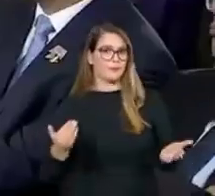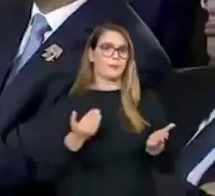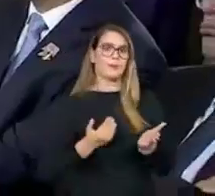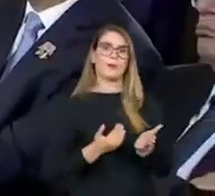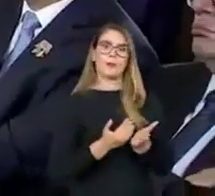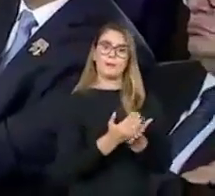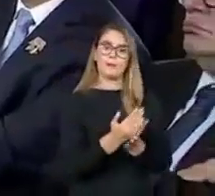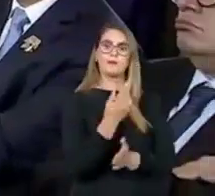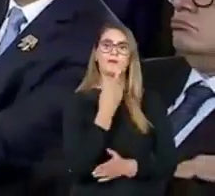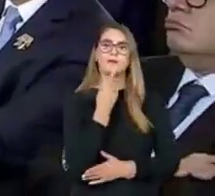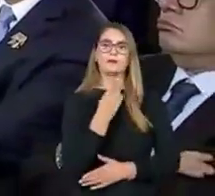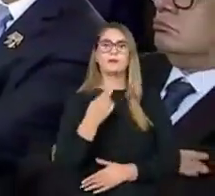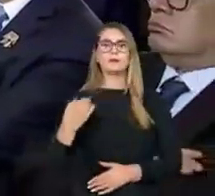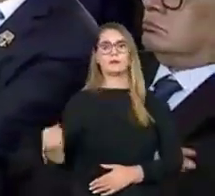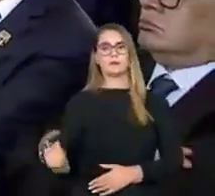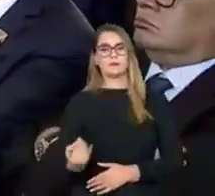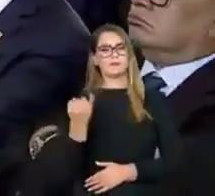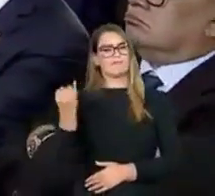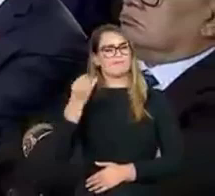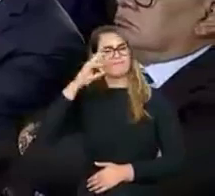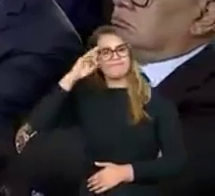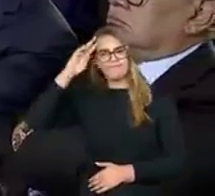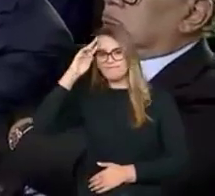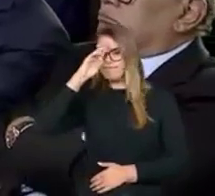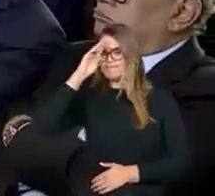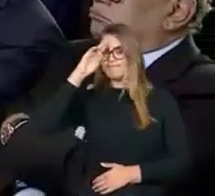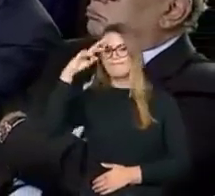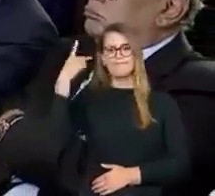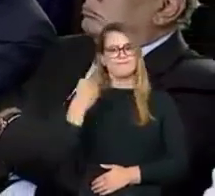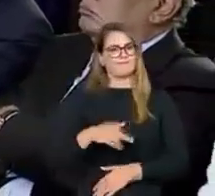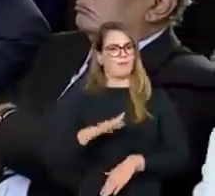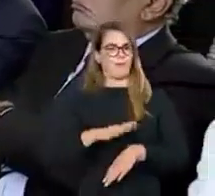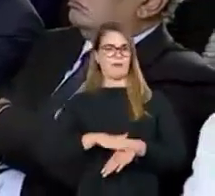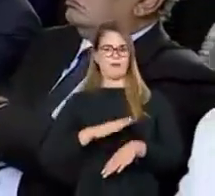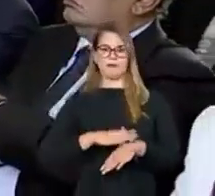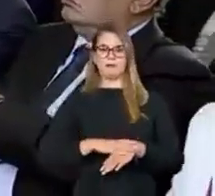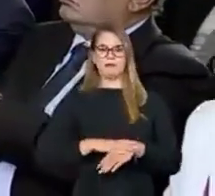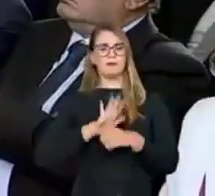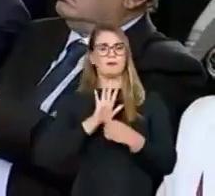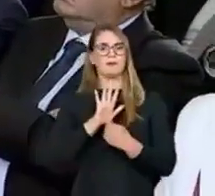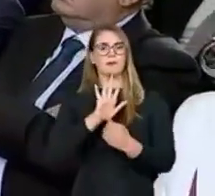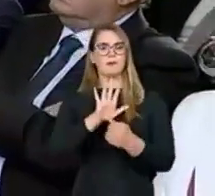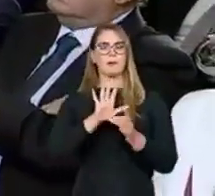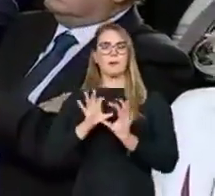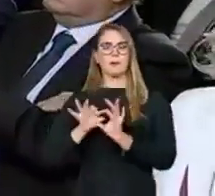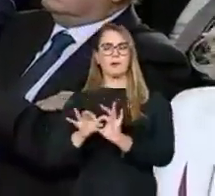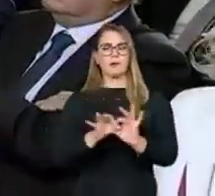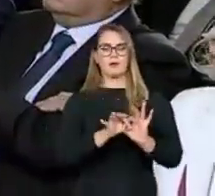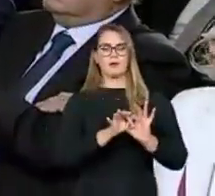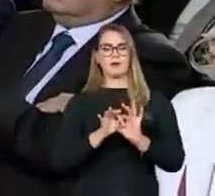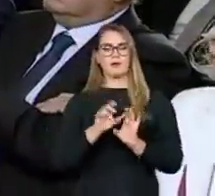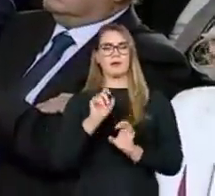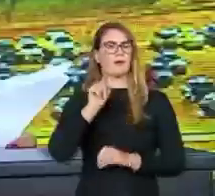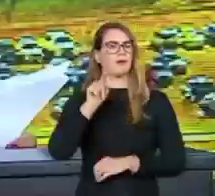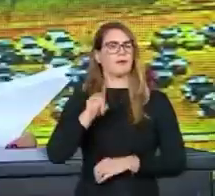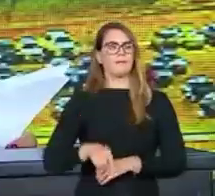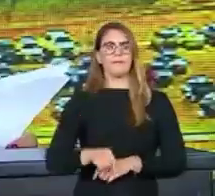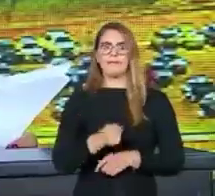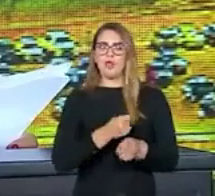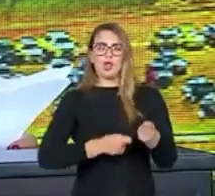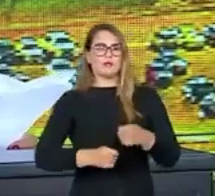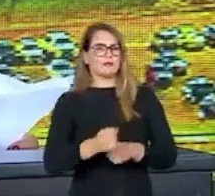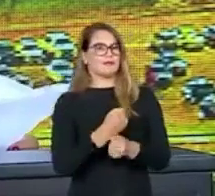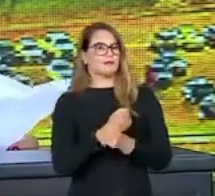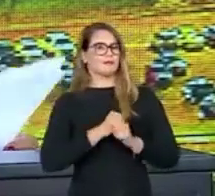mensagem destacando a importância histórica deste ato, que reflete a união em torno do que é